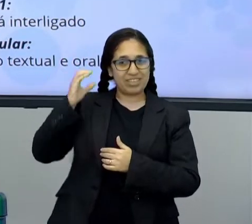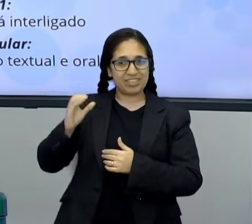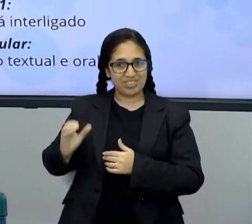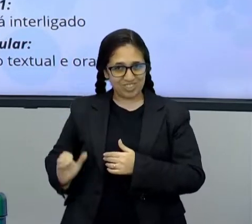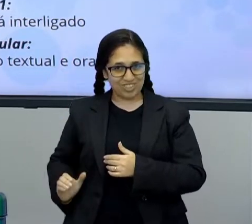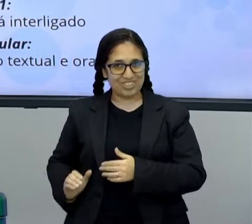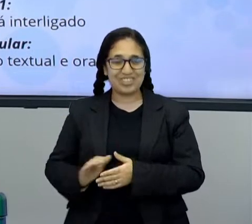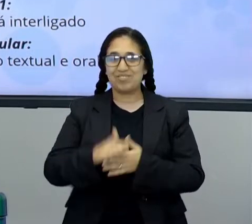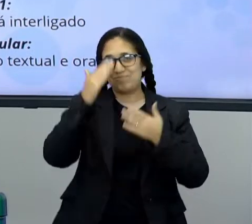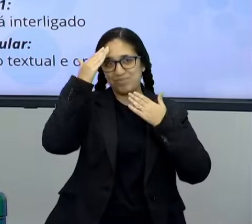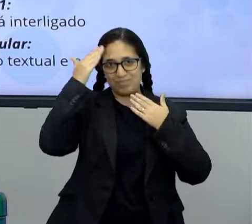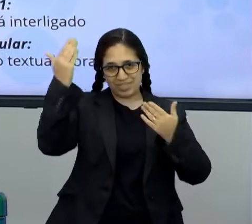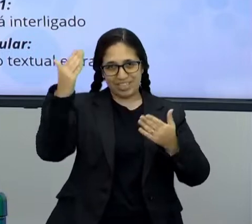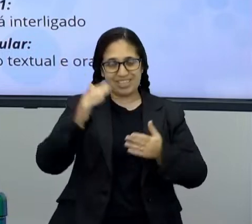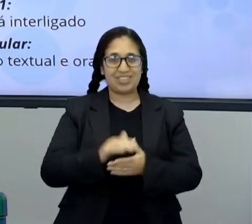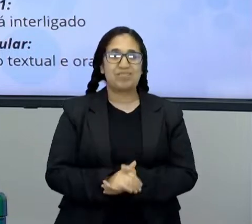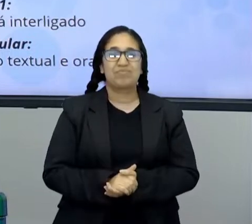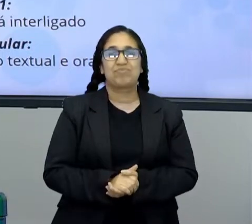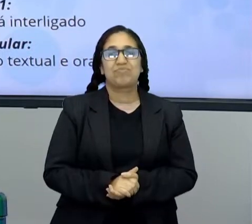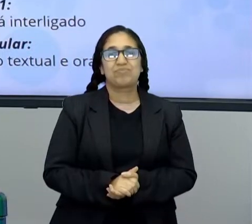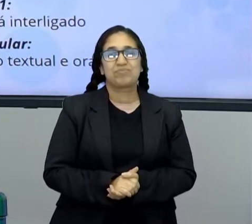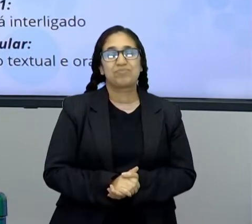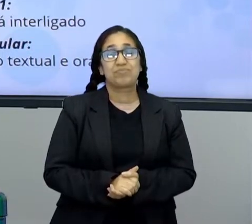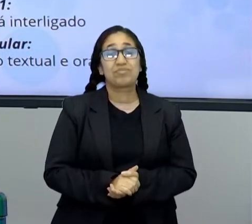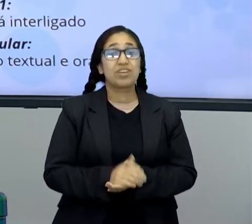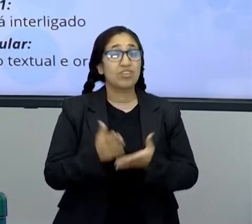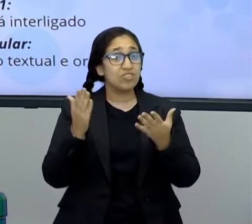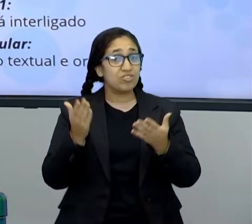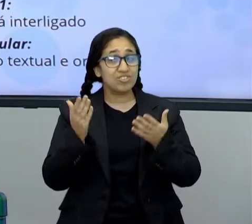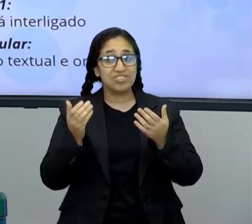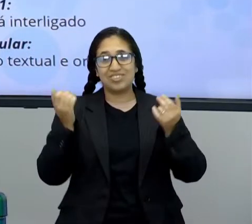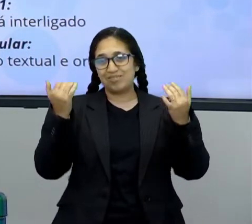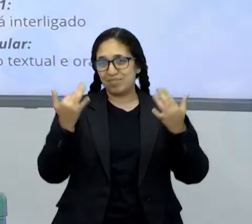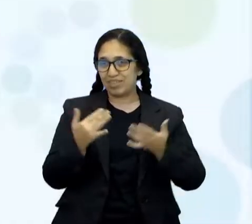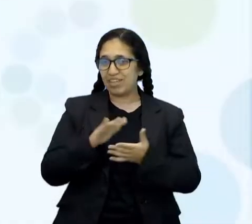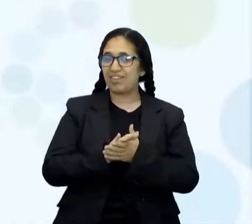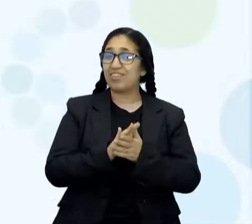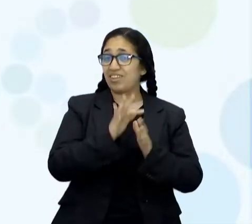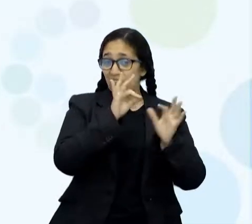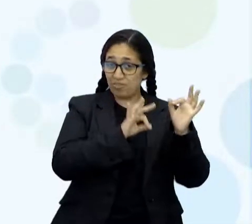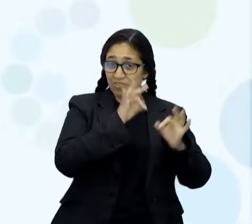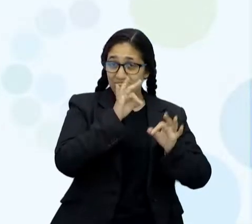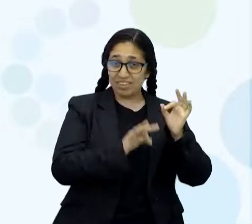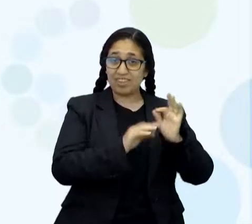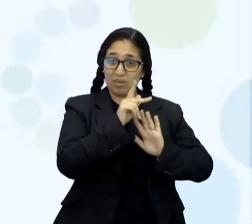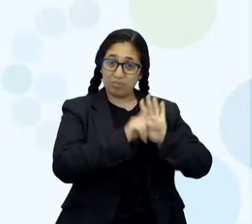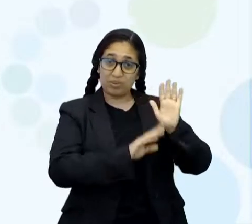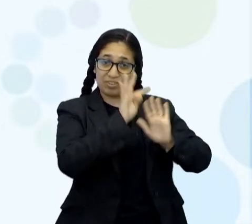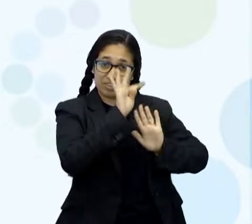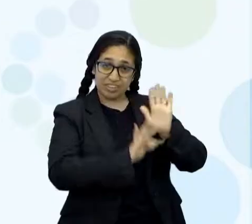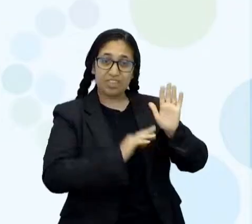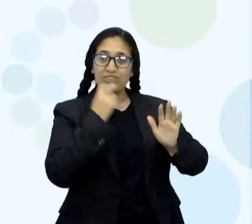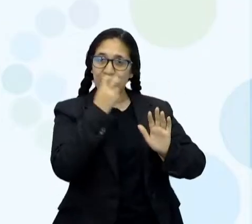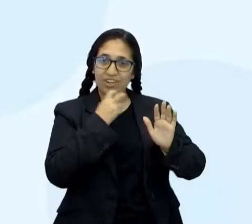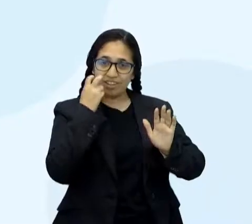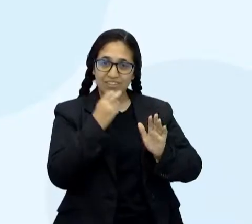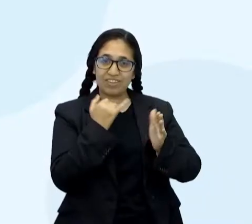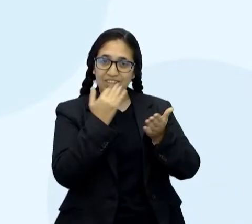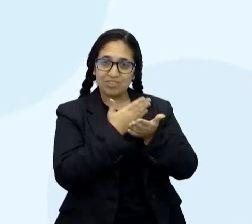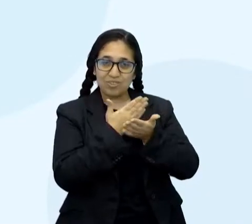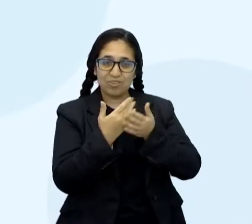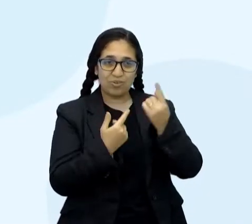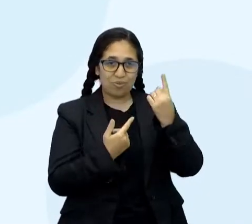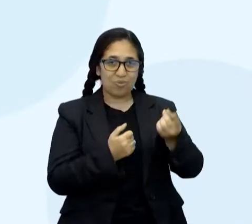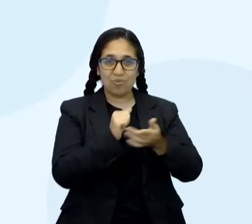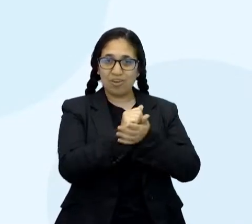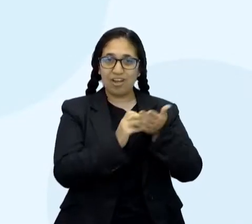Muito obrigada. Então, como a gente já disse para vocês, oficina de produção textual e oralidade, introdução 1 da